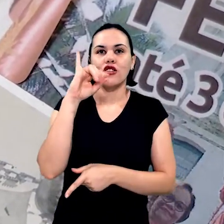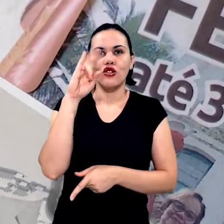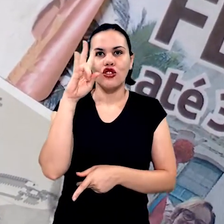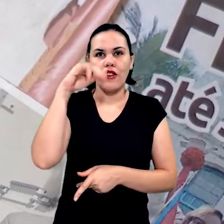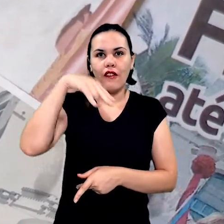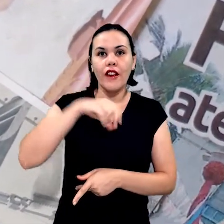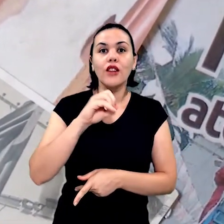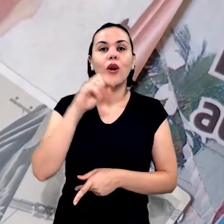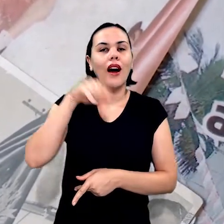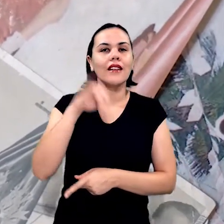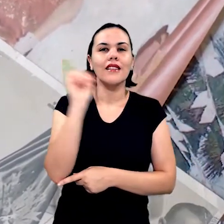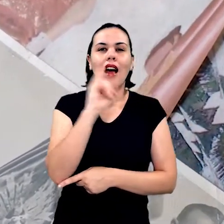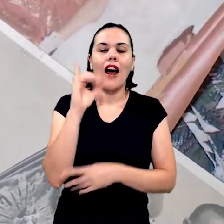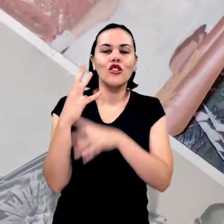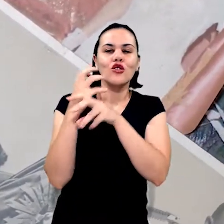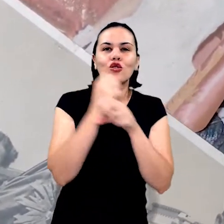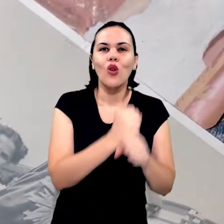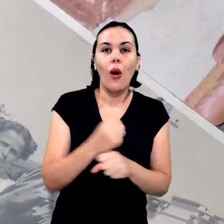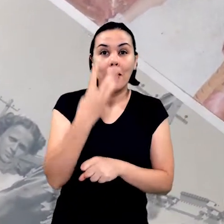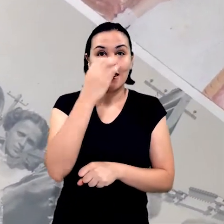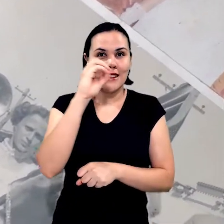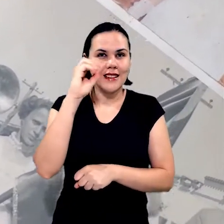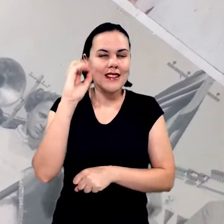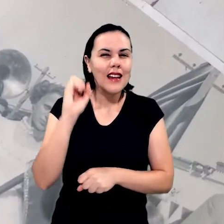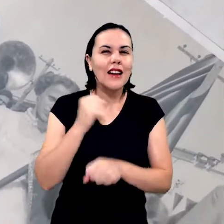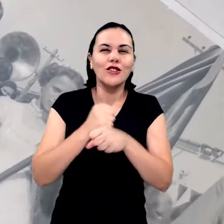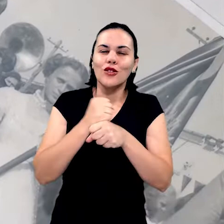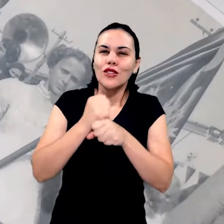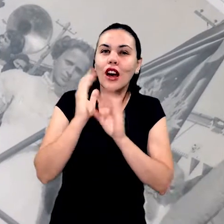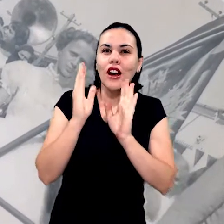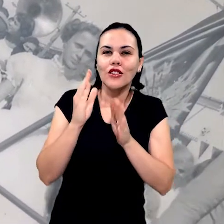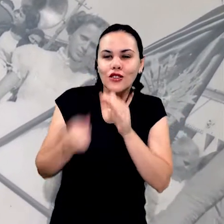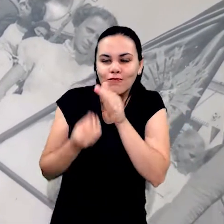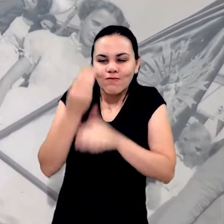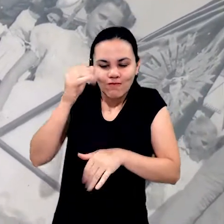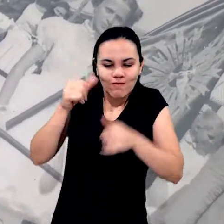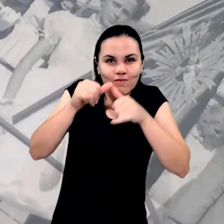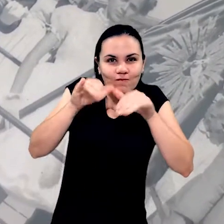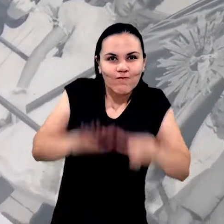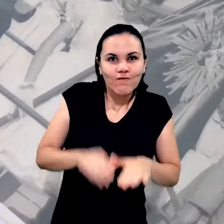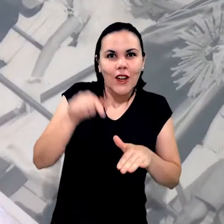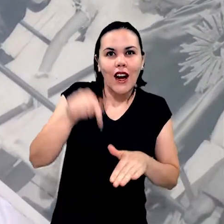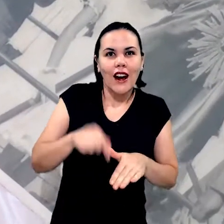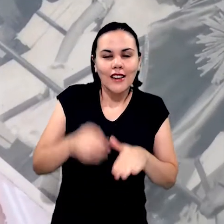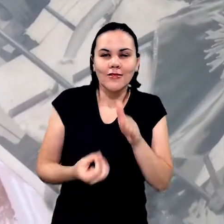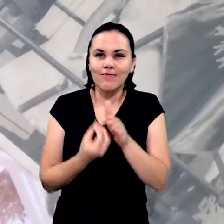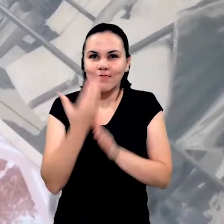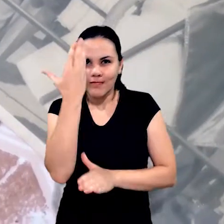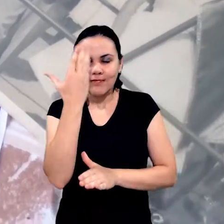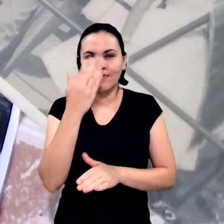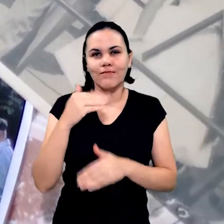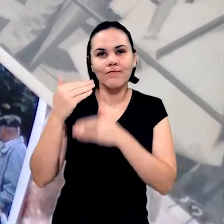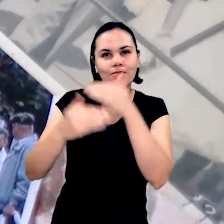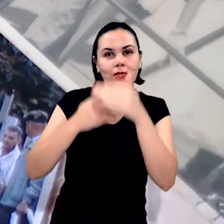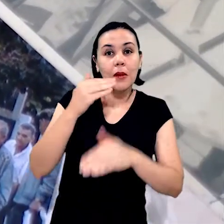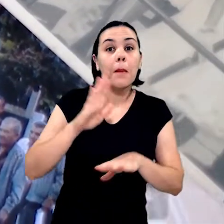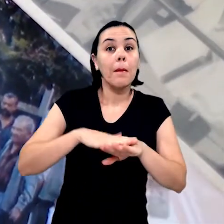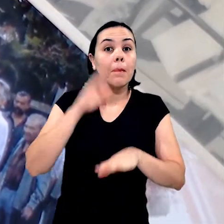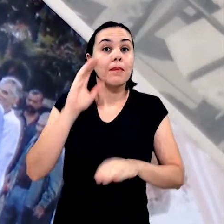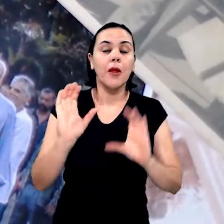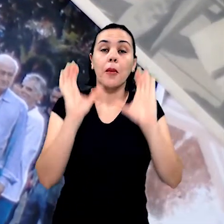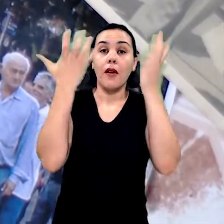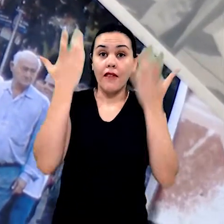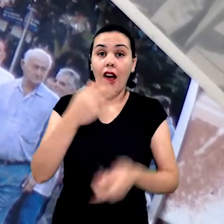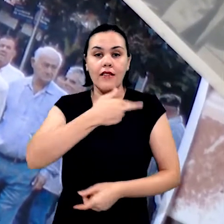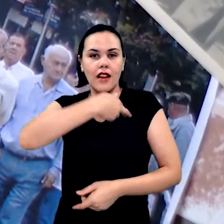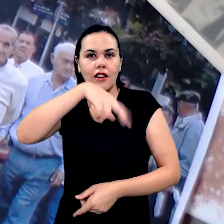de Itanhaém já possui mais de 300 anos enraizada em sua história desde os primórdios de sua fundação. Não somente